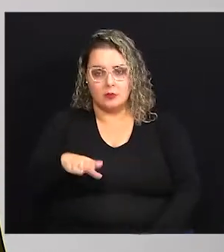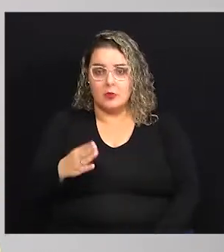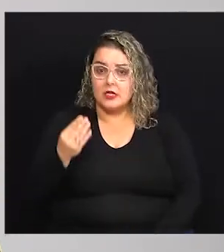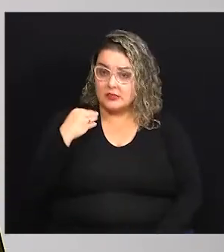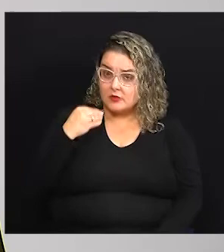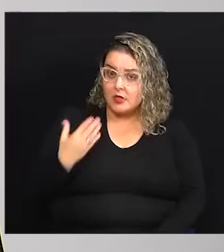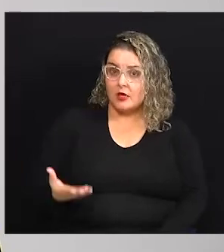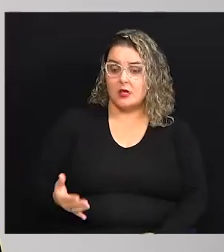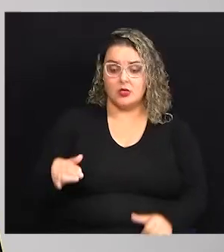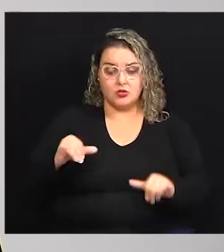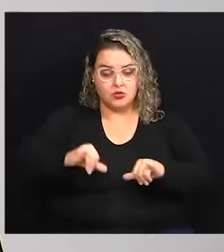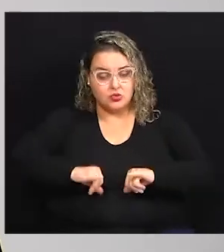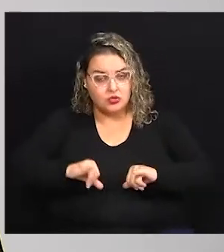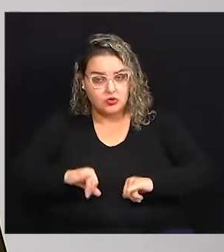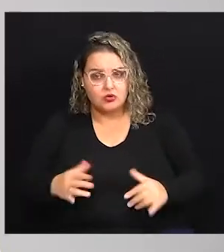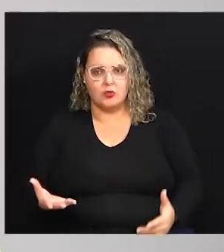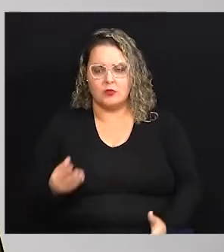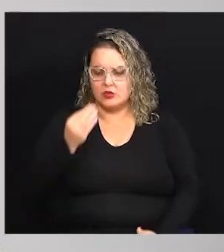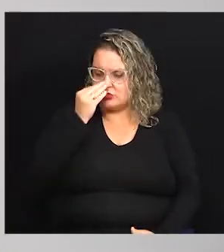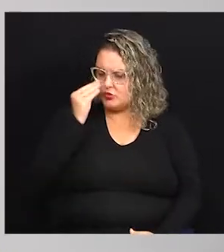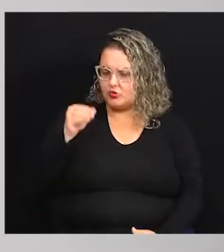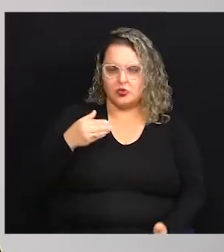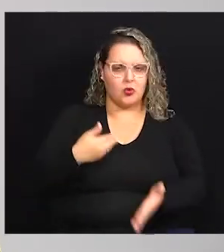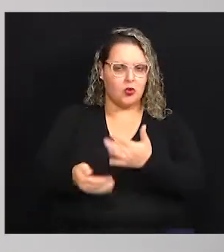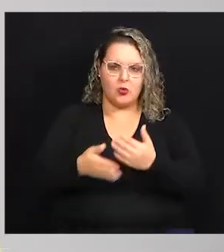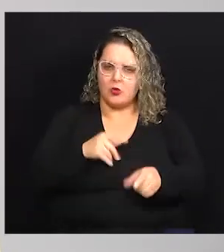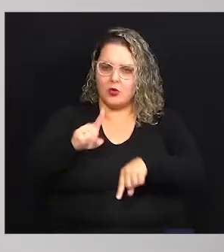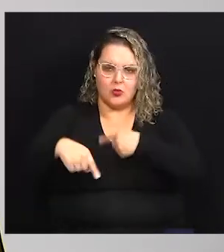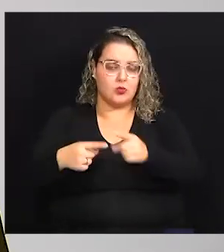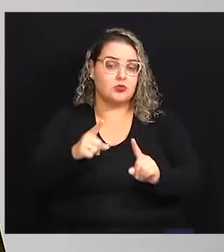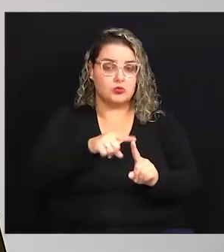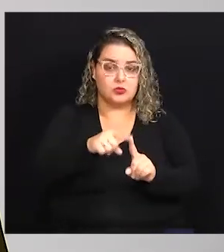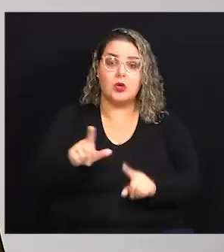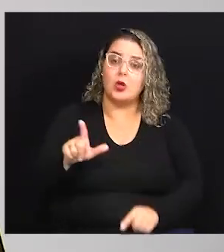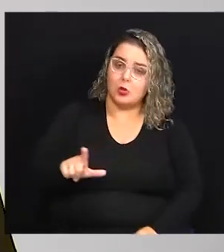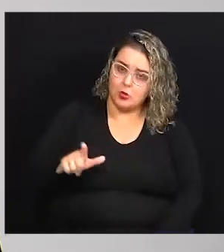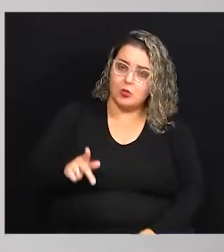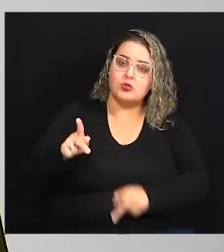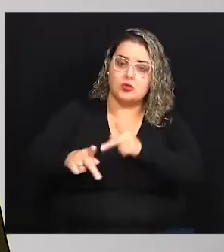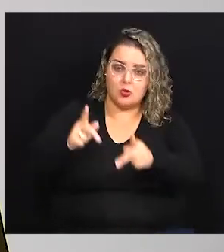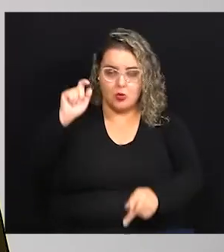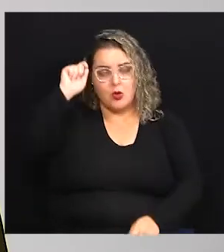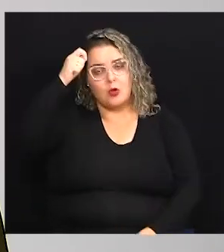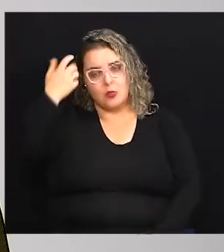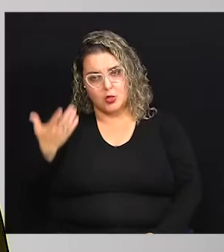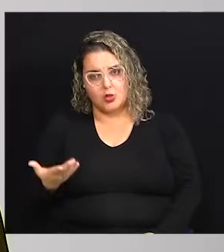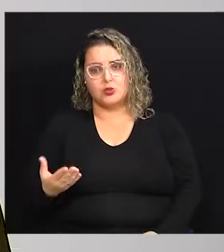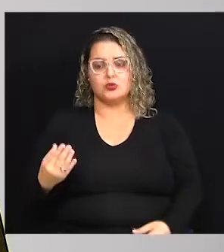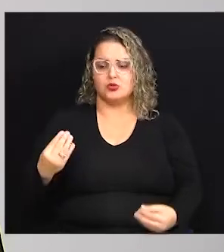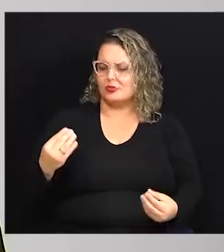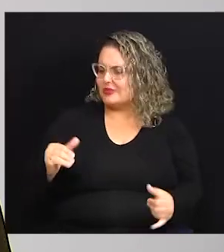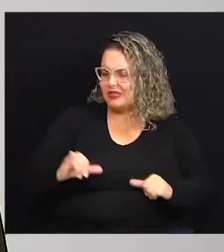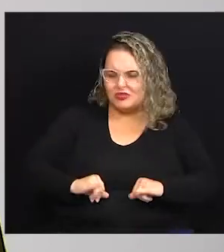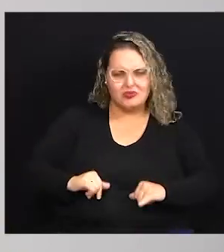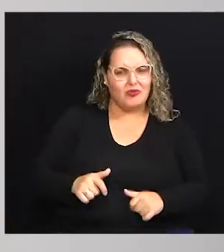população mais fraca, a população que sofre discriminação de qualquer outro tipo e, claro, a população